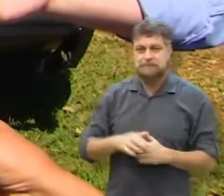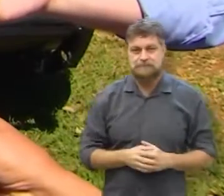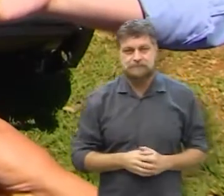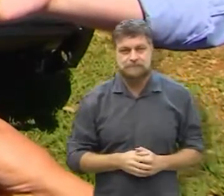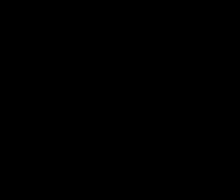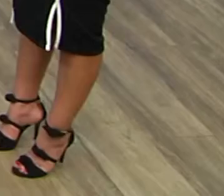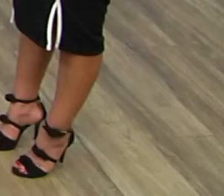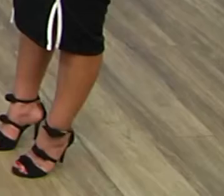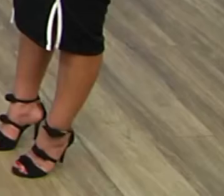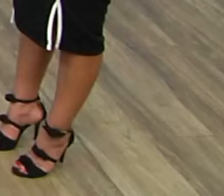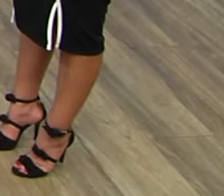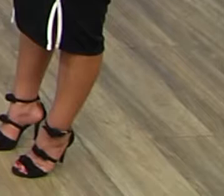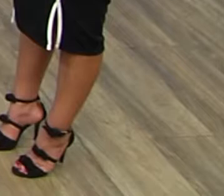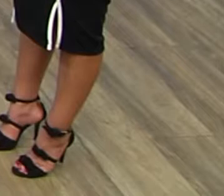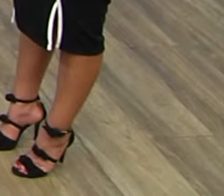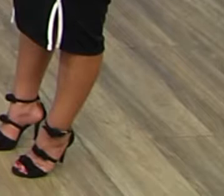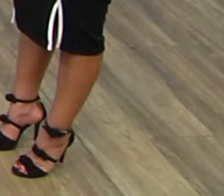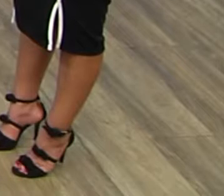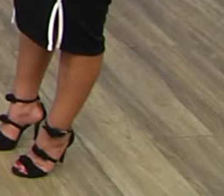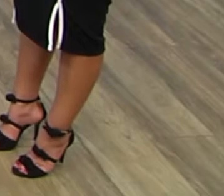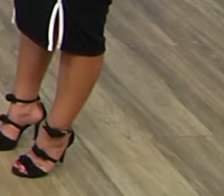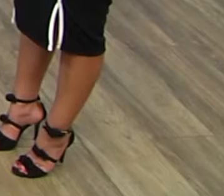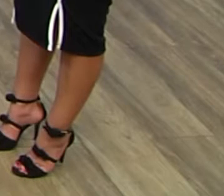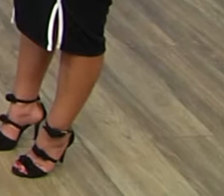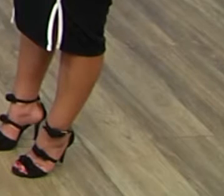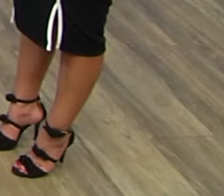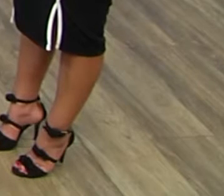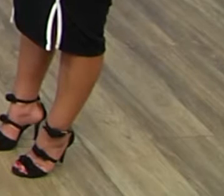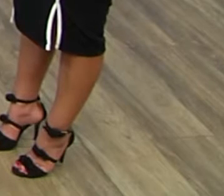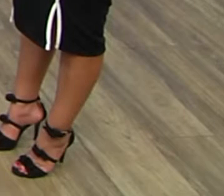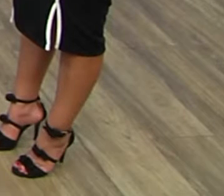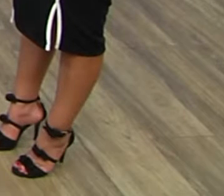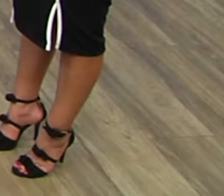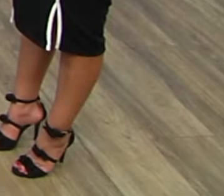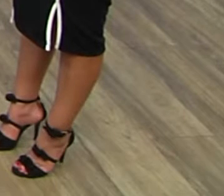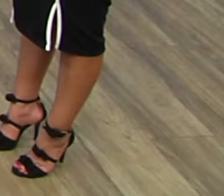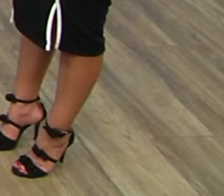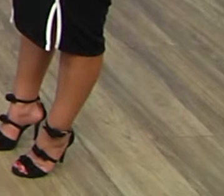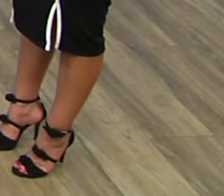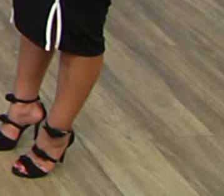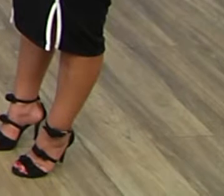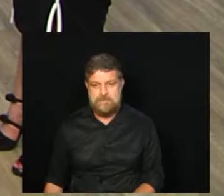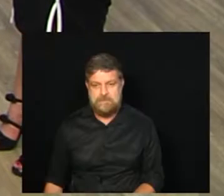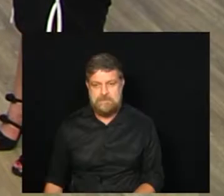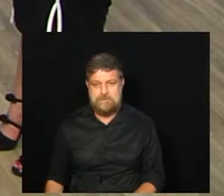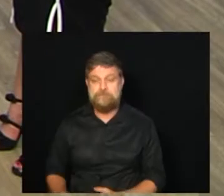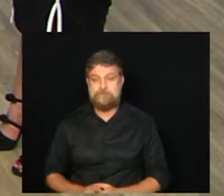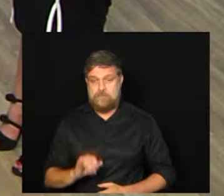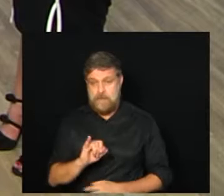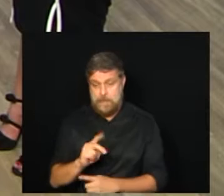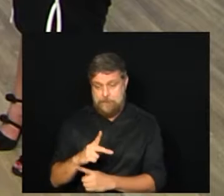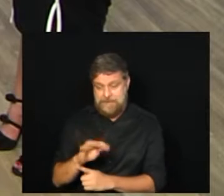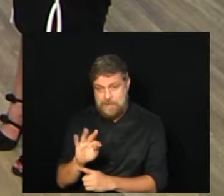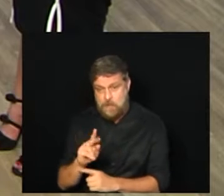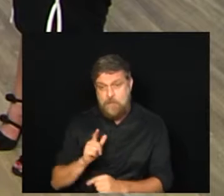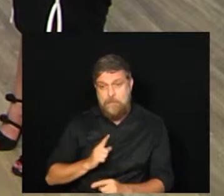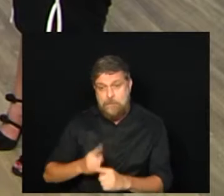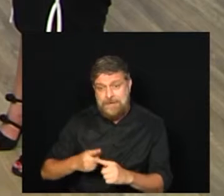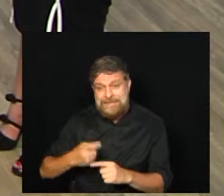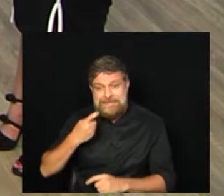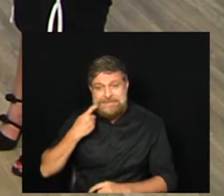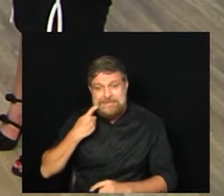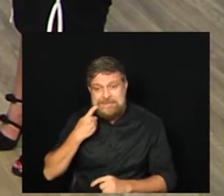amarela. Mirna Abreu, agora a gente fala sobre IPTU, porque tem vencimento nesta sexta-feira